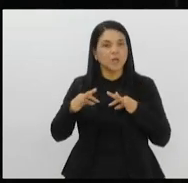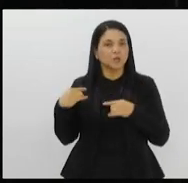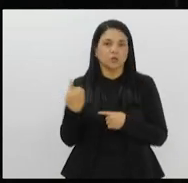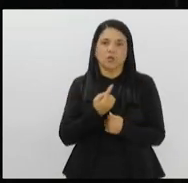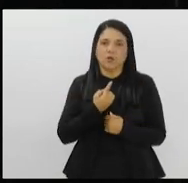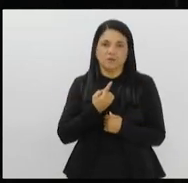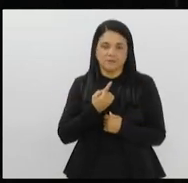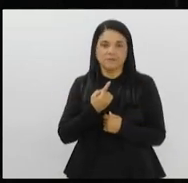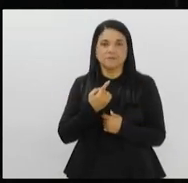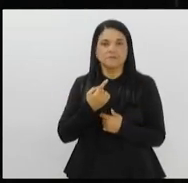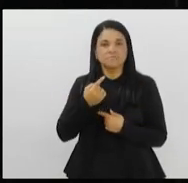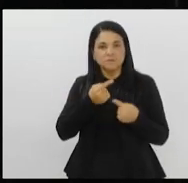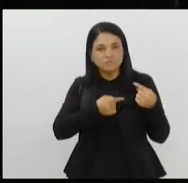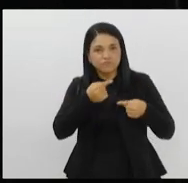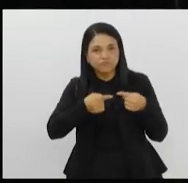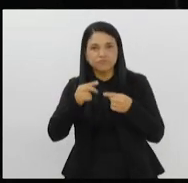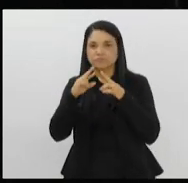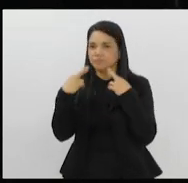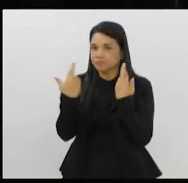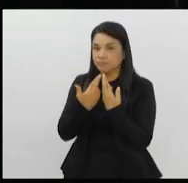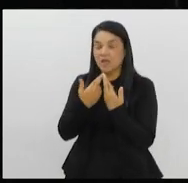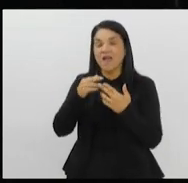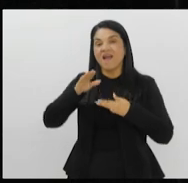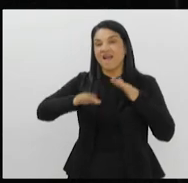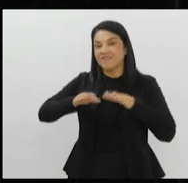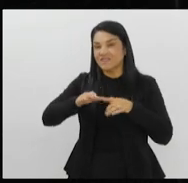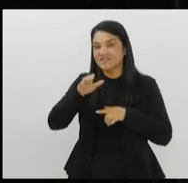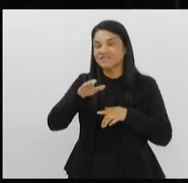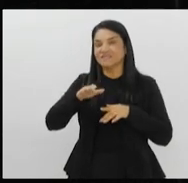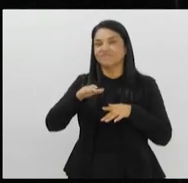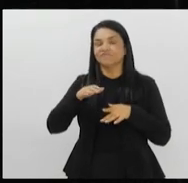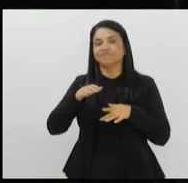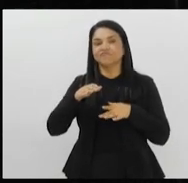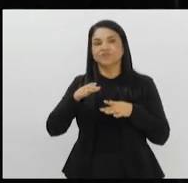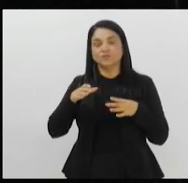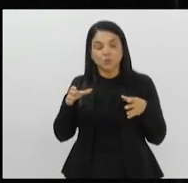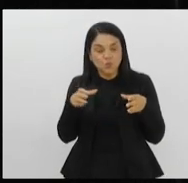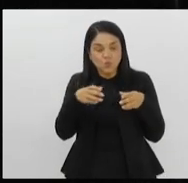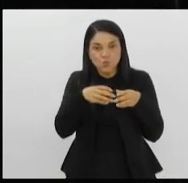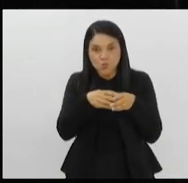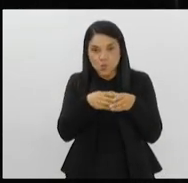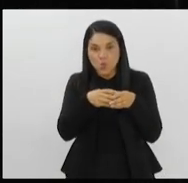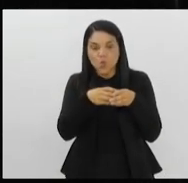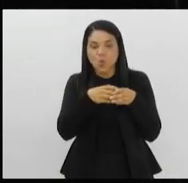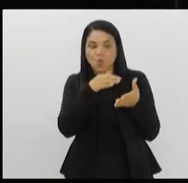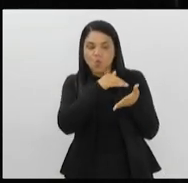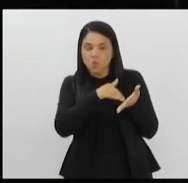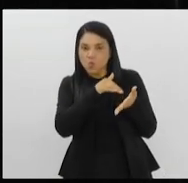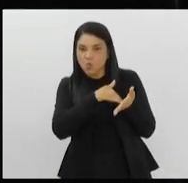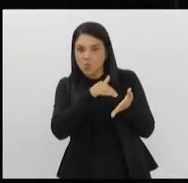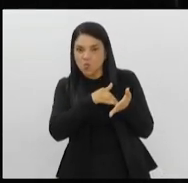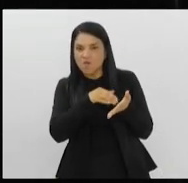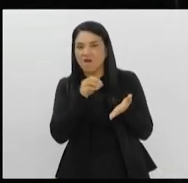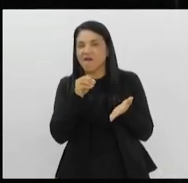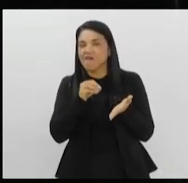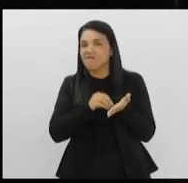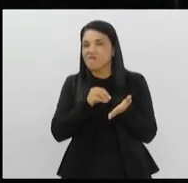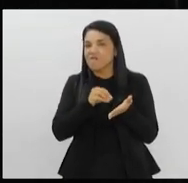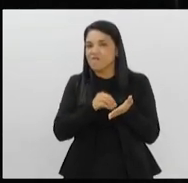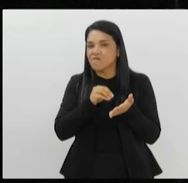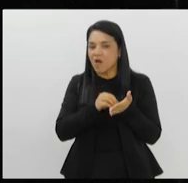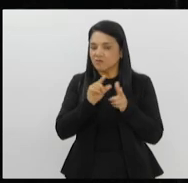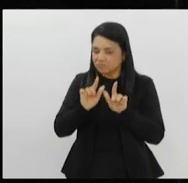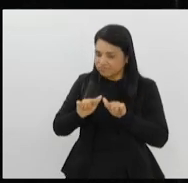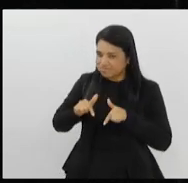nós, mas que tem, muitas das vezes, no seu corpo de secretários, né, um pouco de falta de